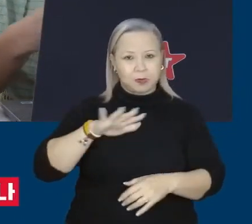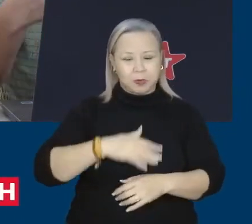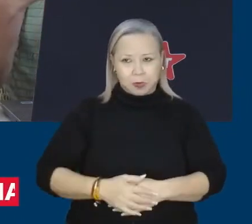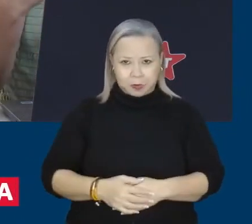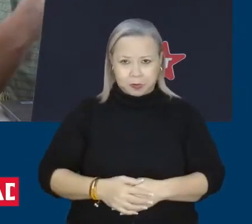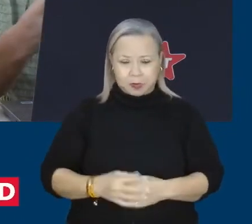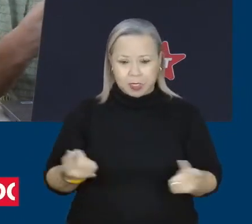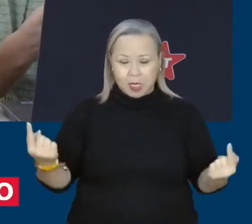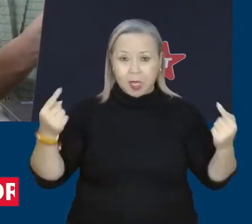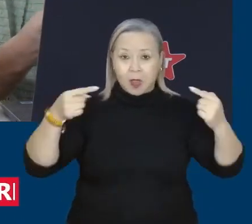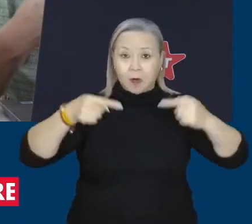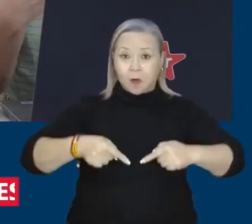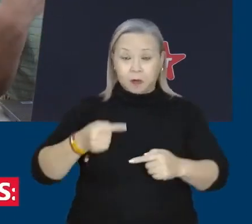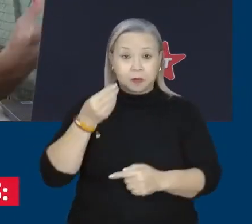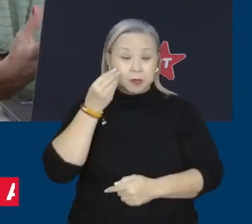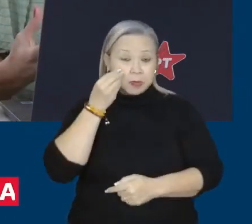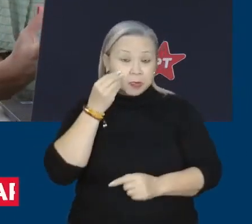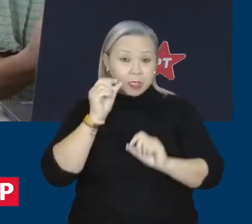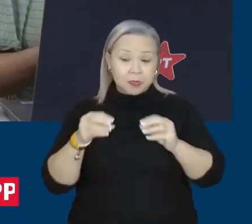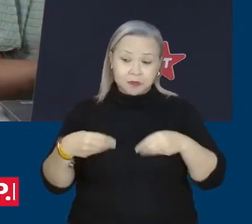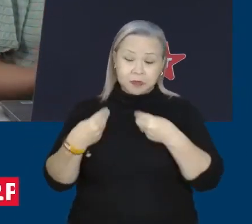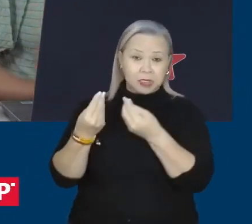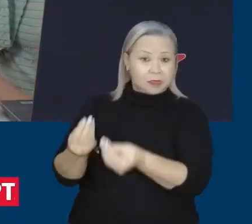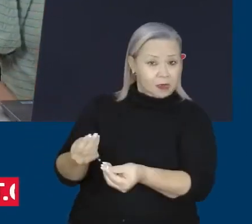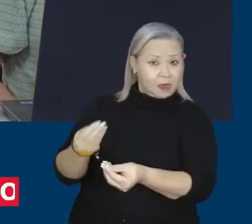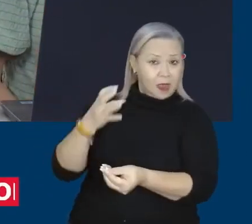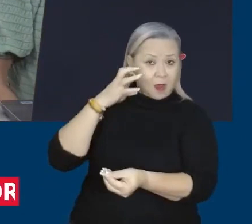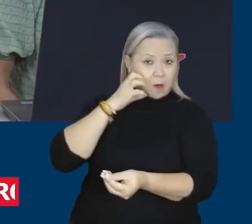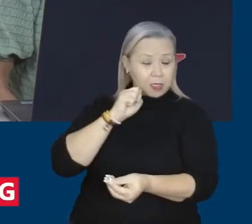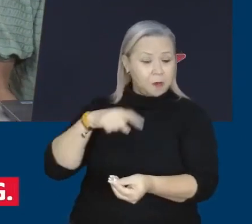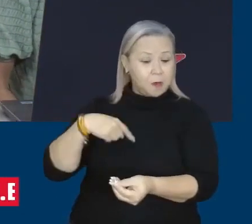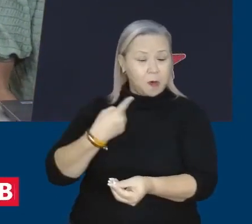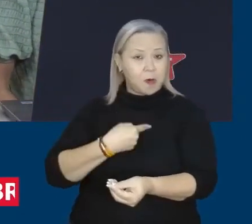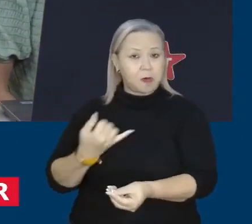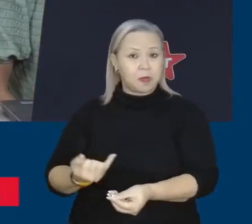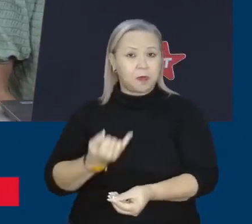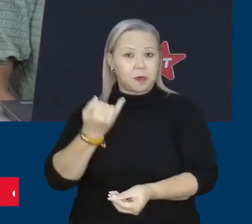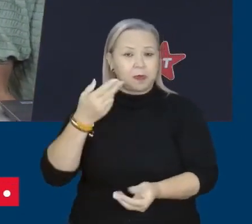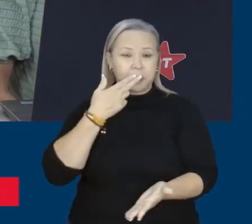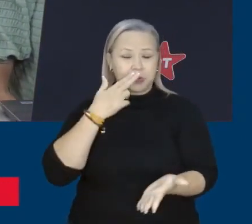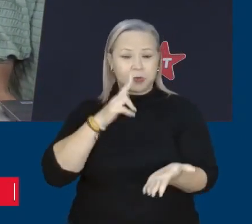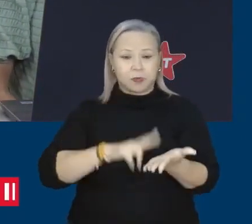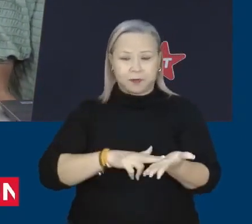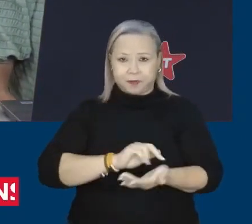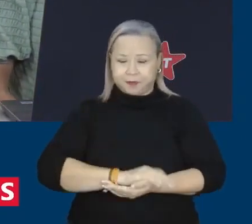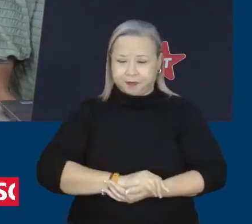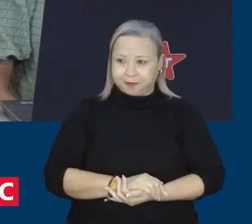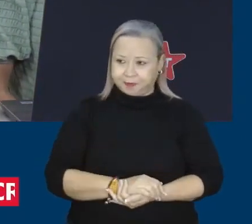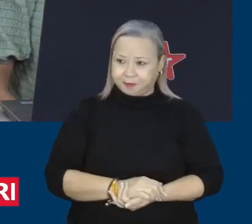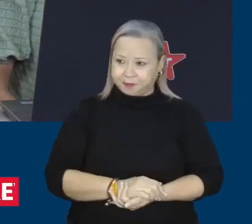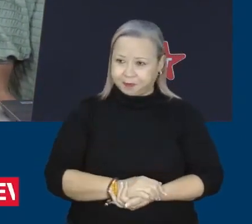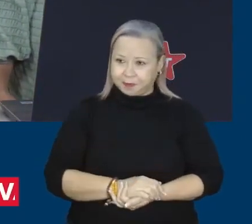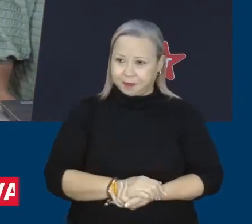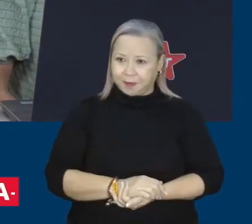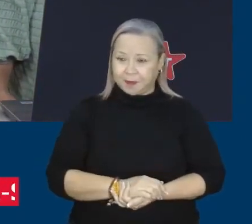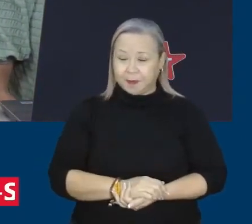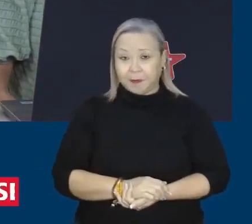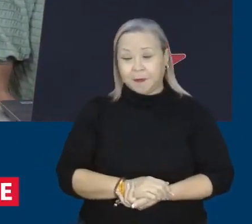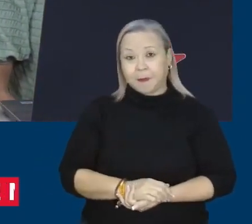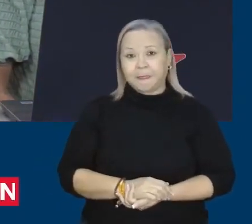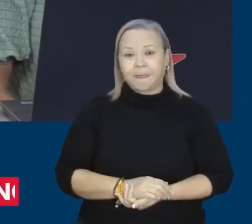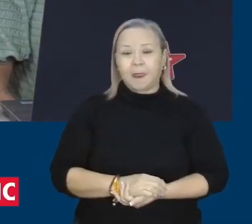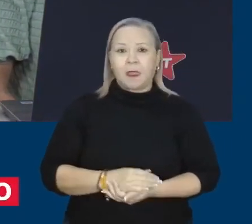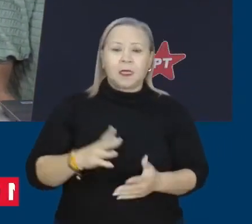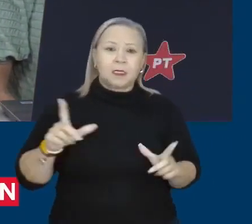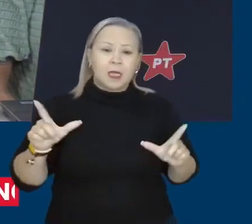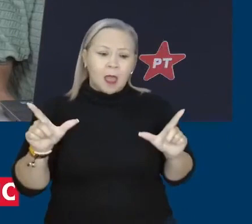contra a tentativa de entregar esse patrimônio tão importante que são os Correios. Então, Armanda, só para